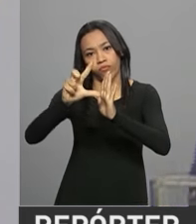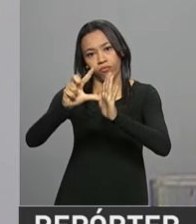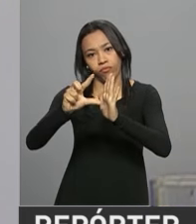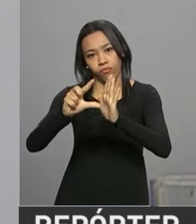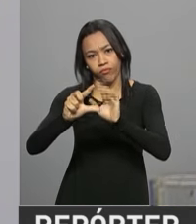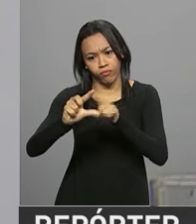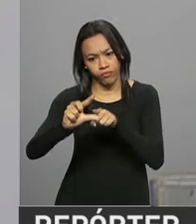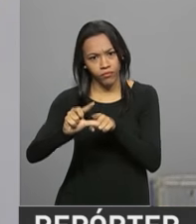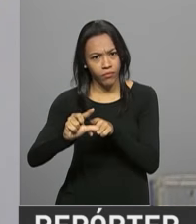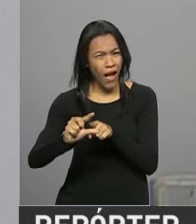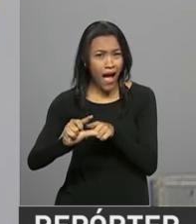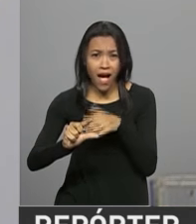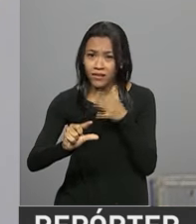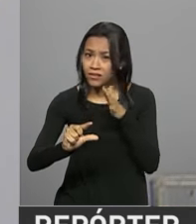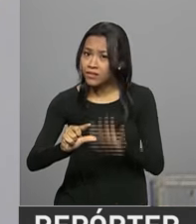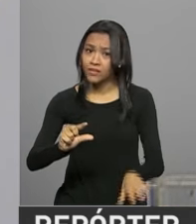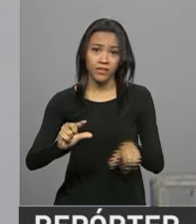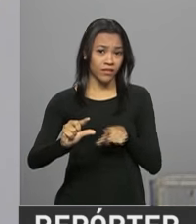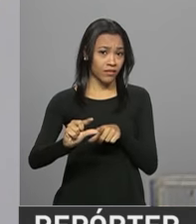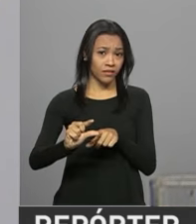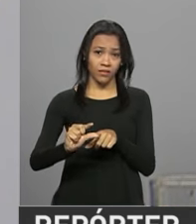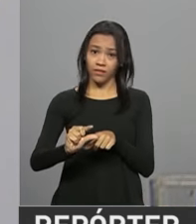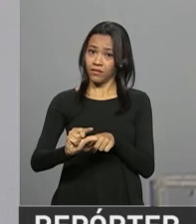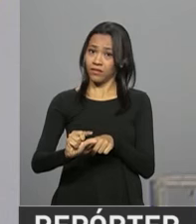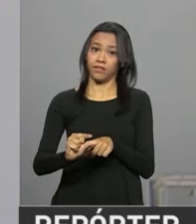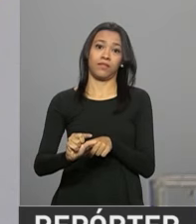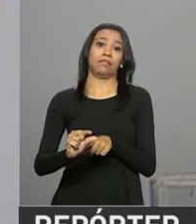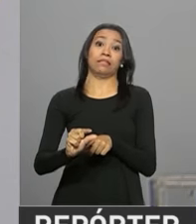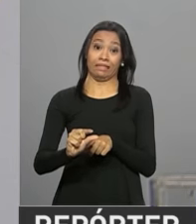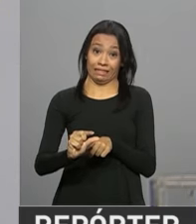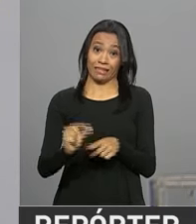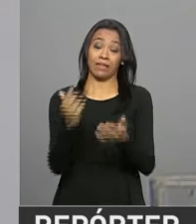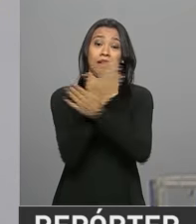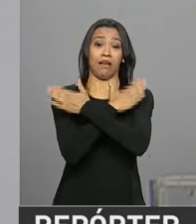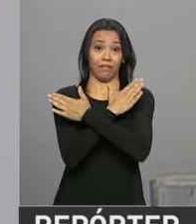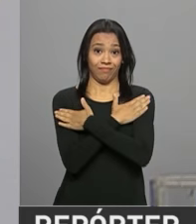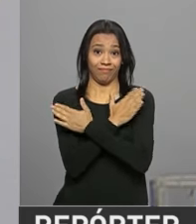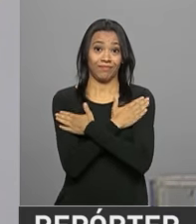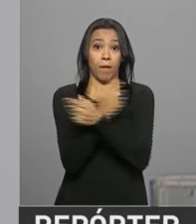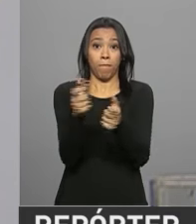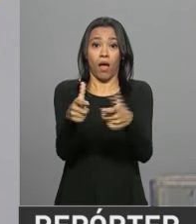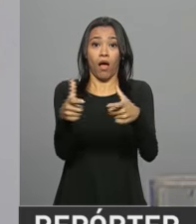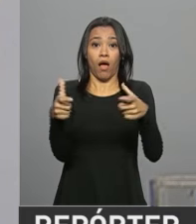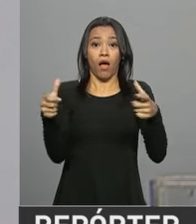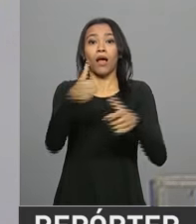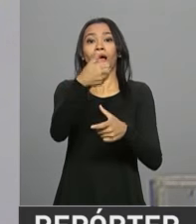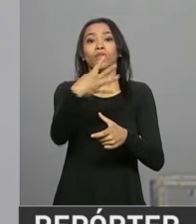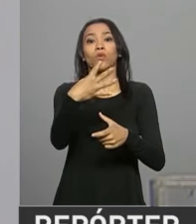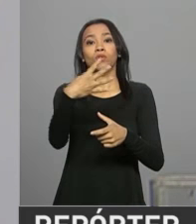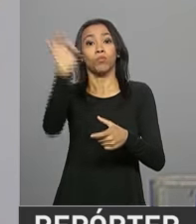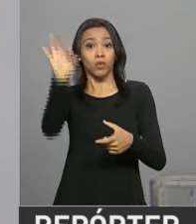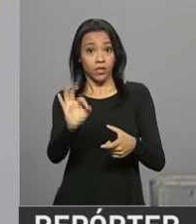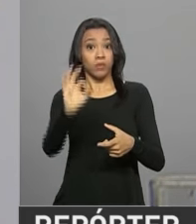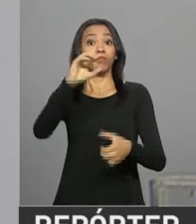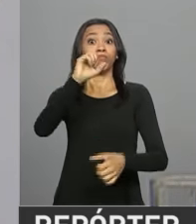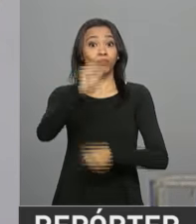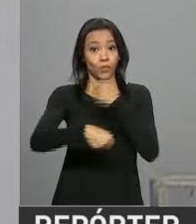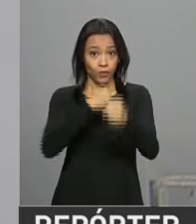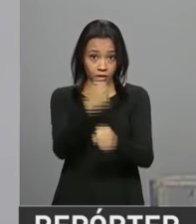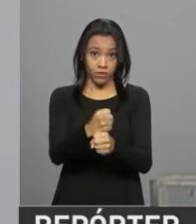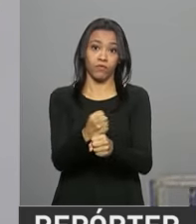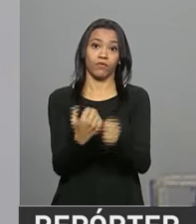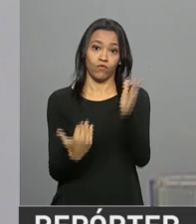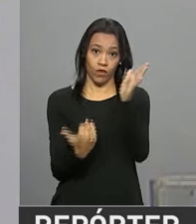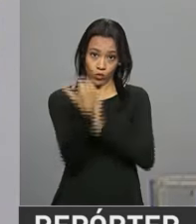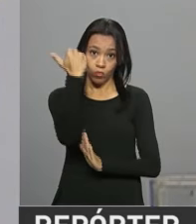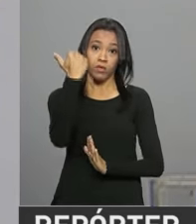isso continuasse, o que obviamente não é o caso, o desemprego poderia chegar a 14% ao ano. Né? Agora vamos tomar todas